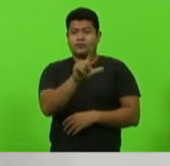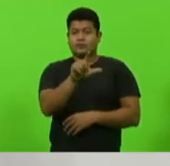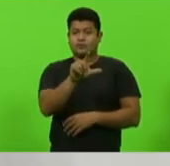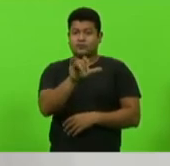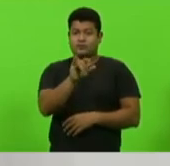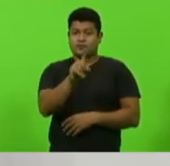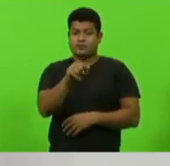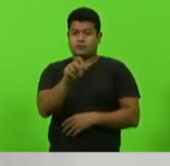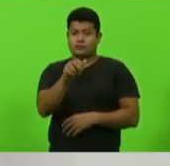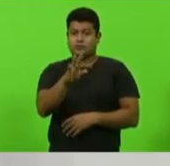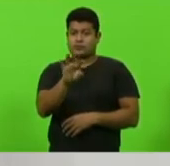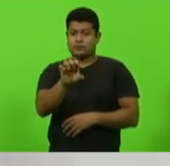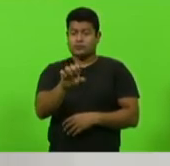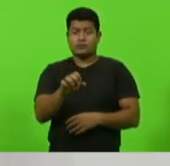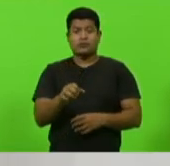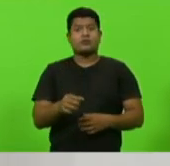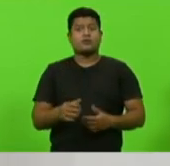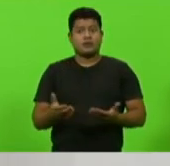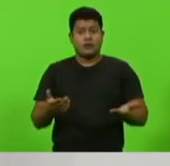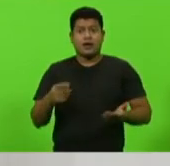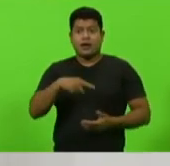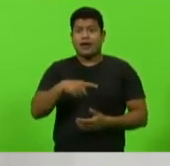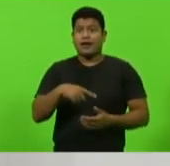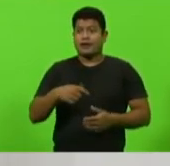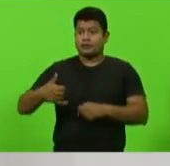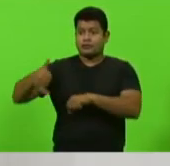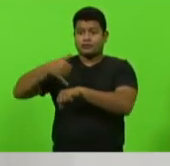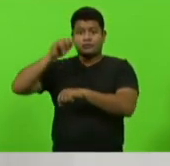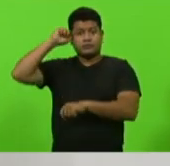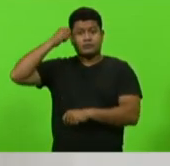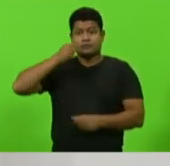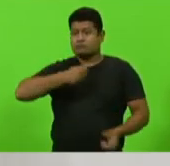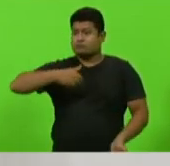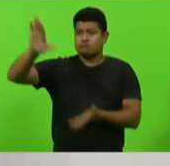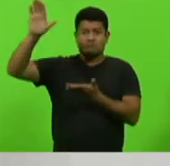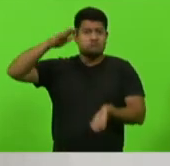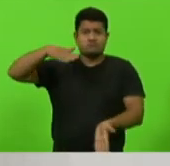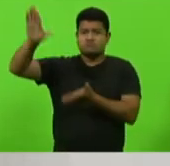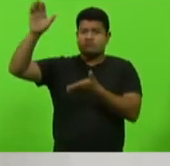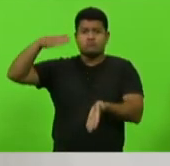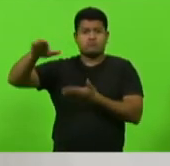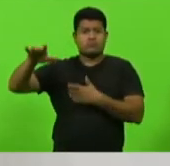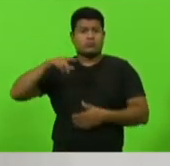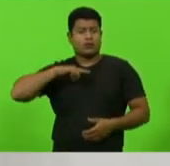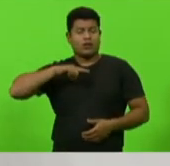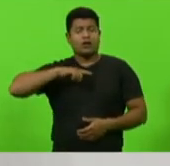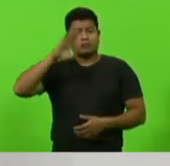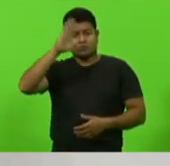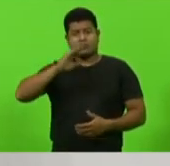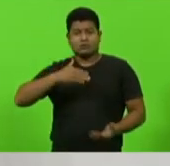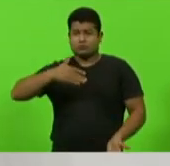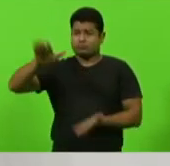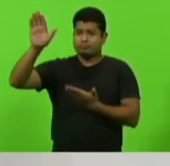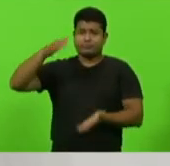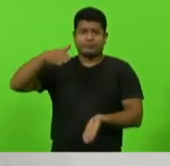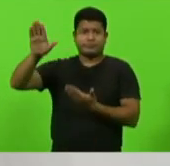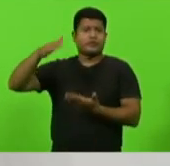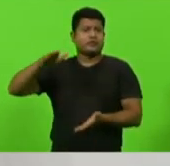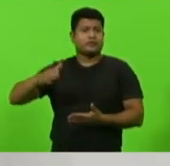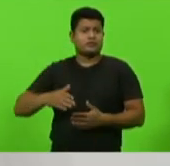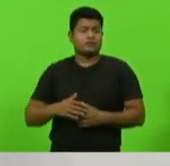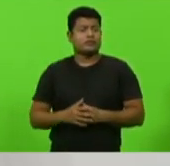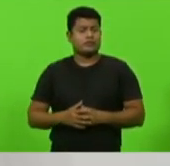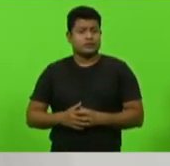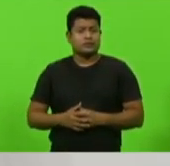Aliás, o Brasil hoje exporta petróleo. Desde que nos tornamos autossuficientes, o Brasil começou a exportar petróleo. Um dos